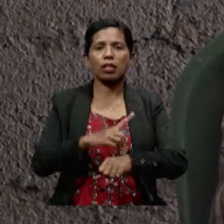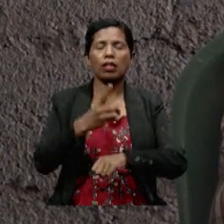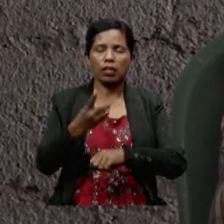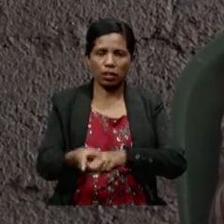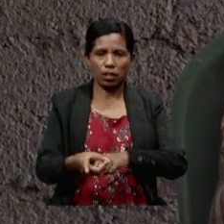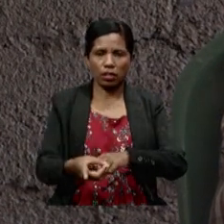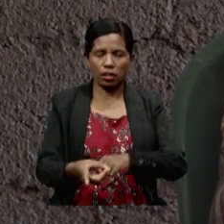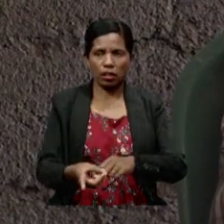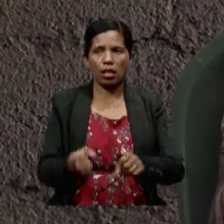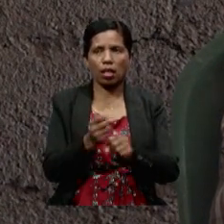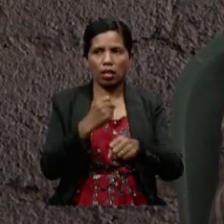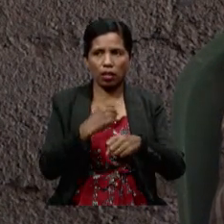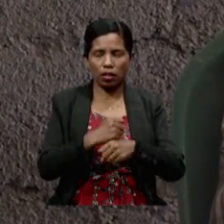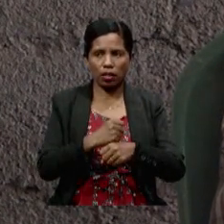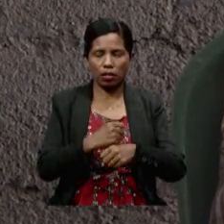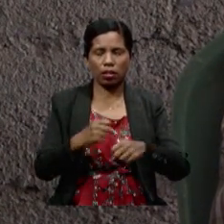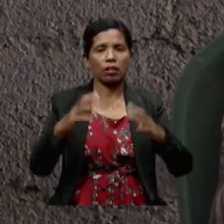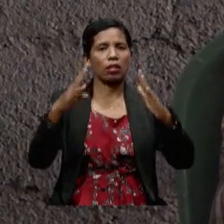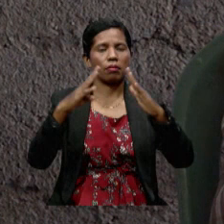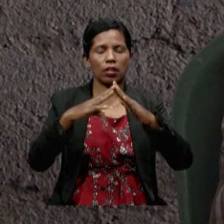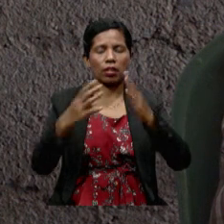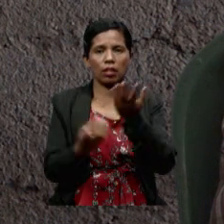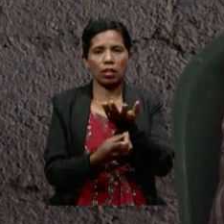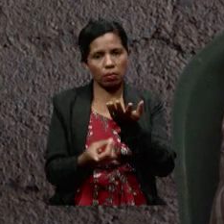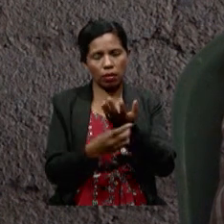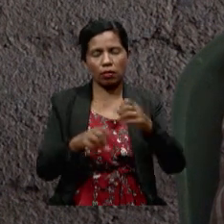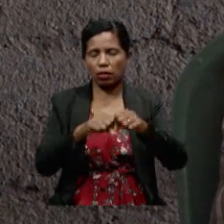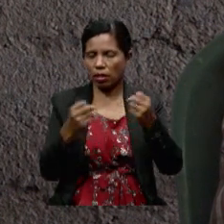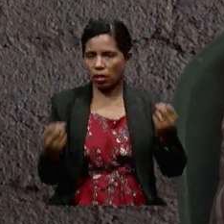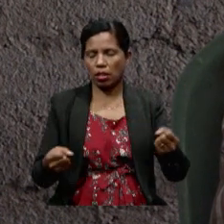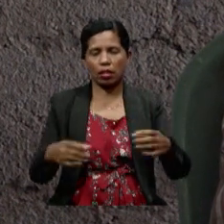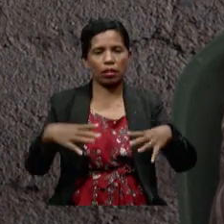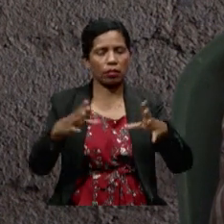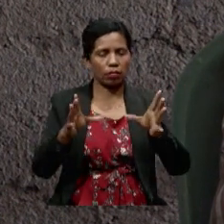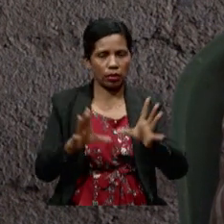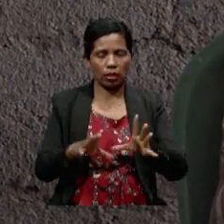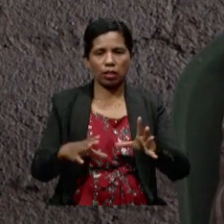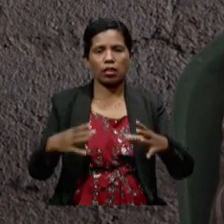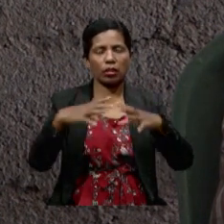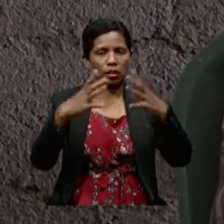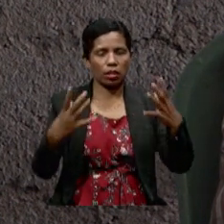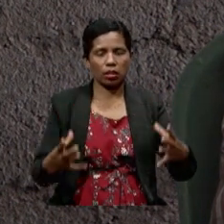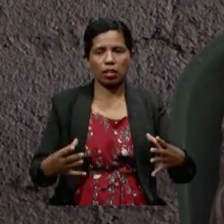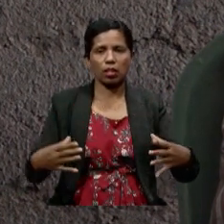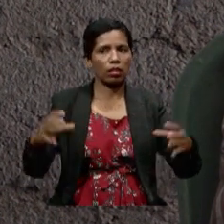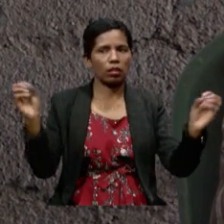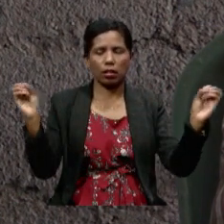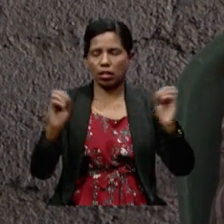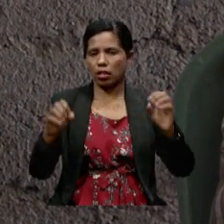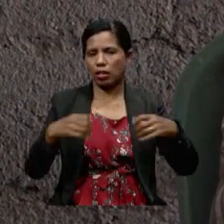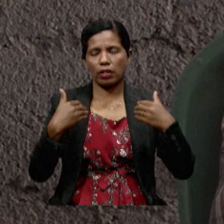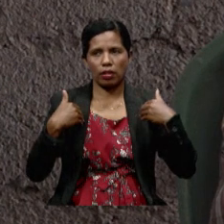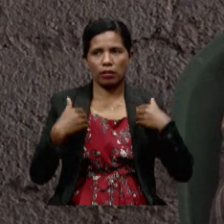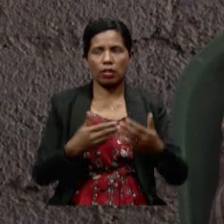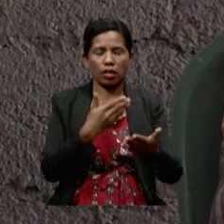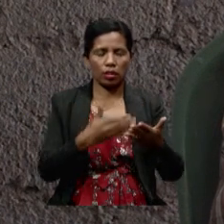halo tia depois da por hoto sobo hoto sasan hoto bika sanan hoto tasu sirne la iha hoto.